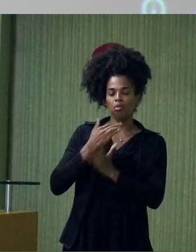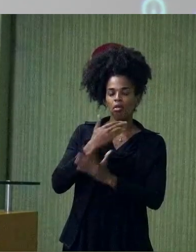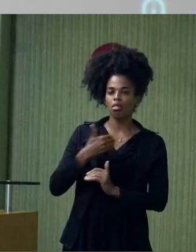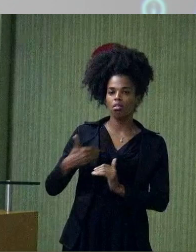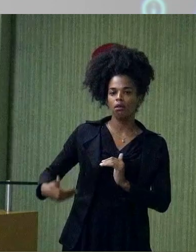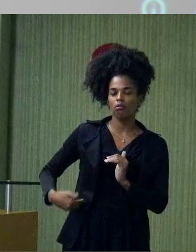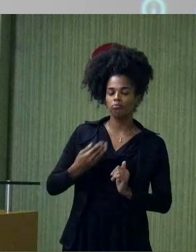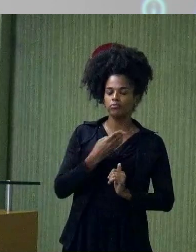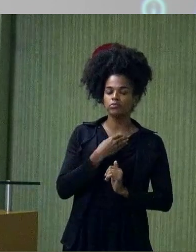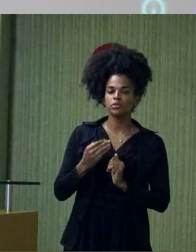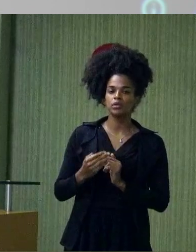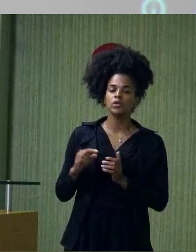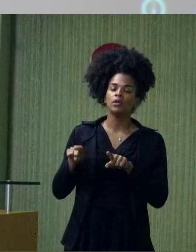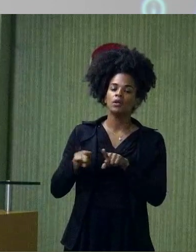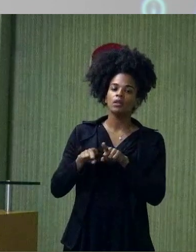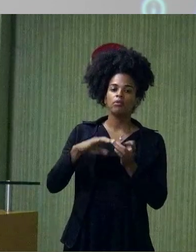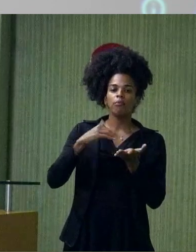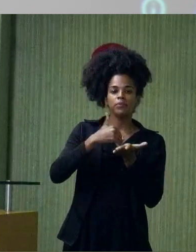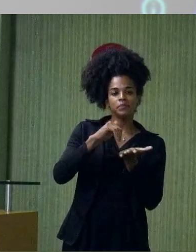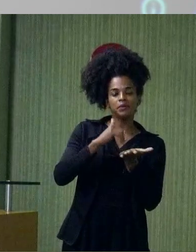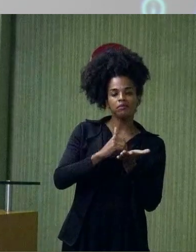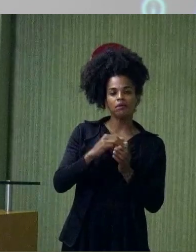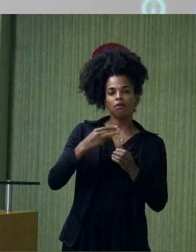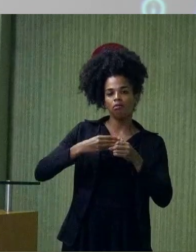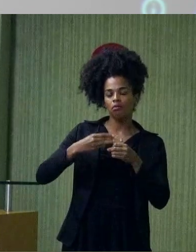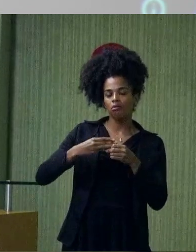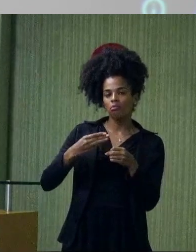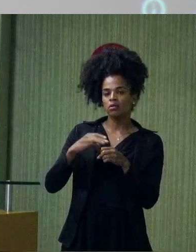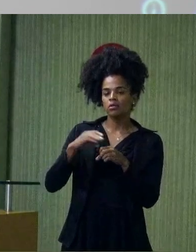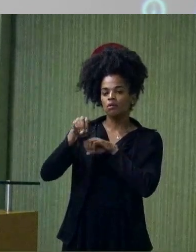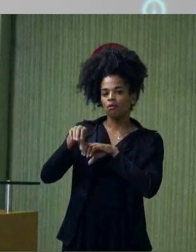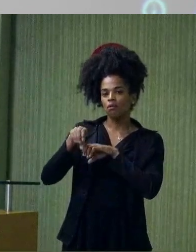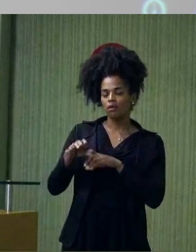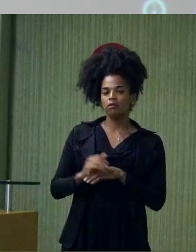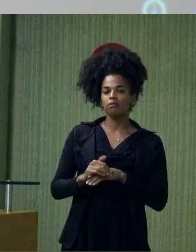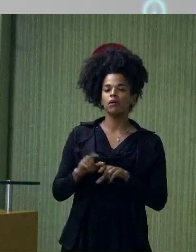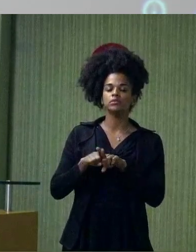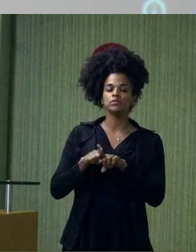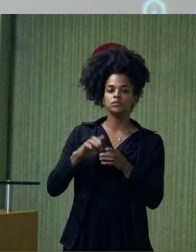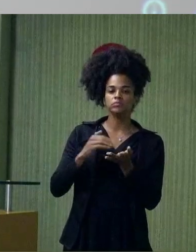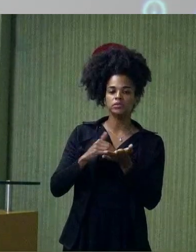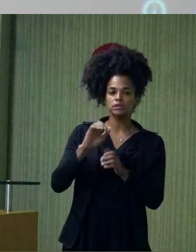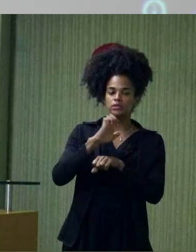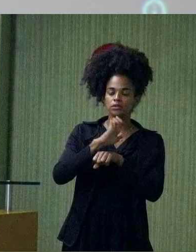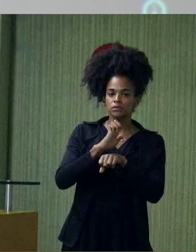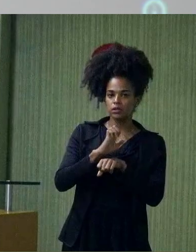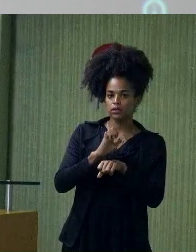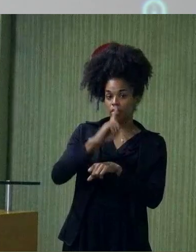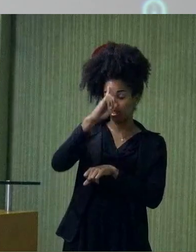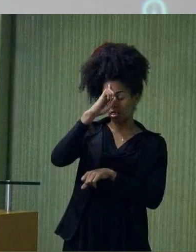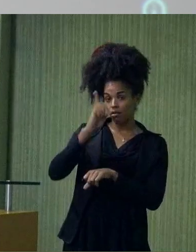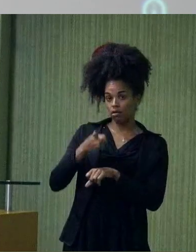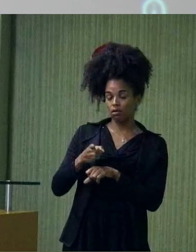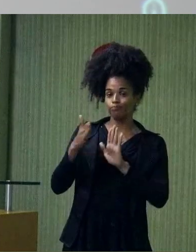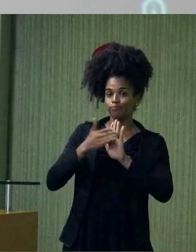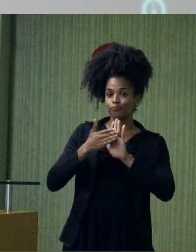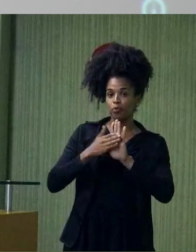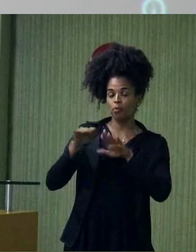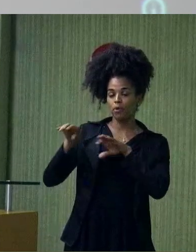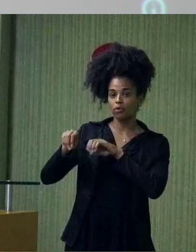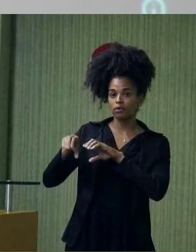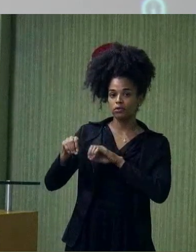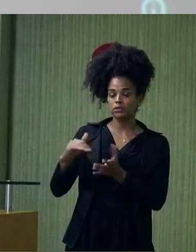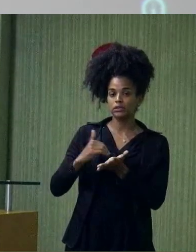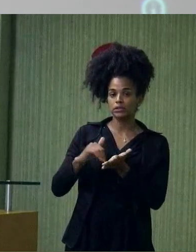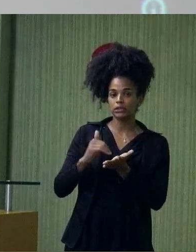secretário municipal de educação secretário Estadual de junto de educação diretor de projetos educacionais na Secretaria de